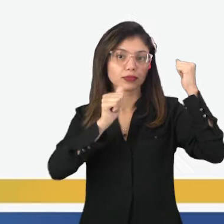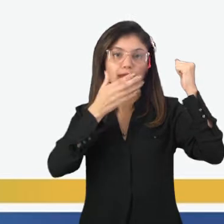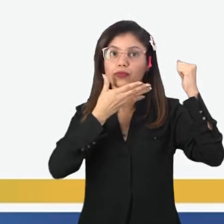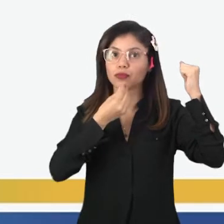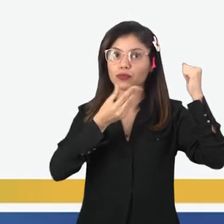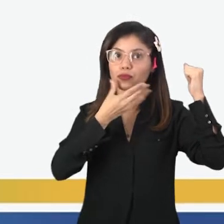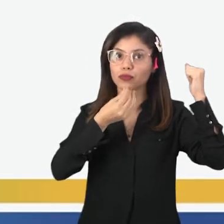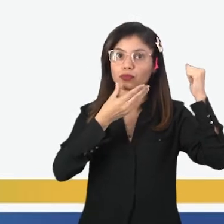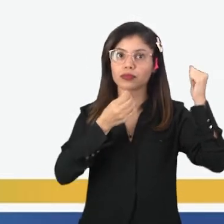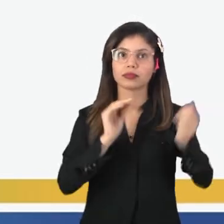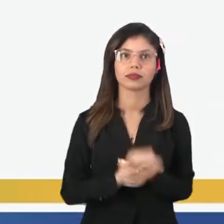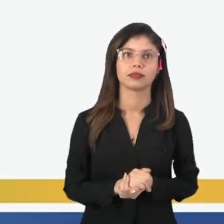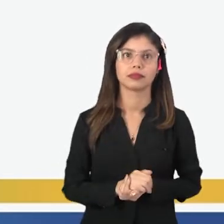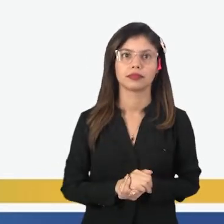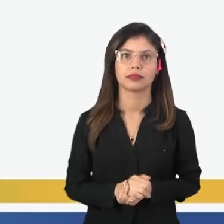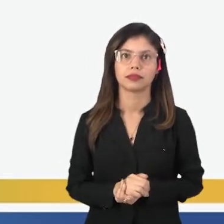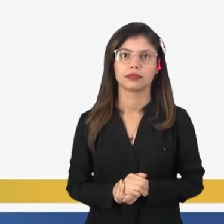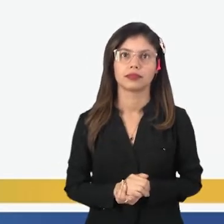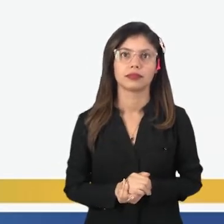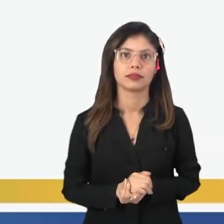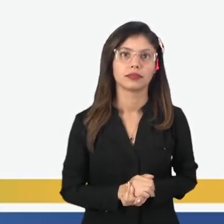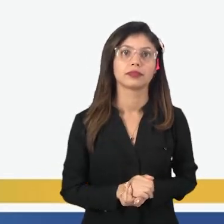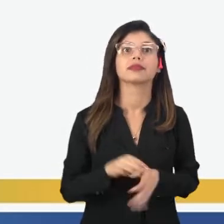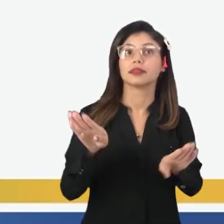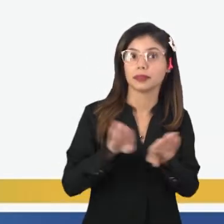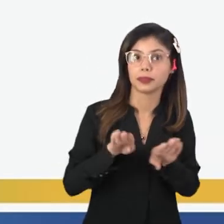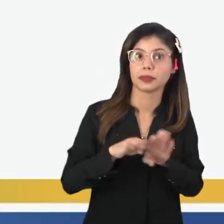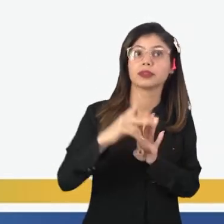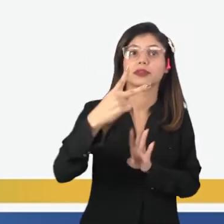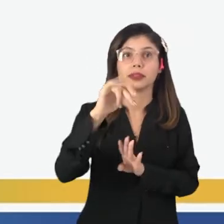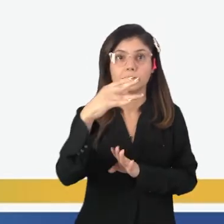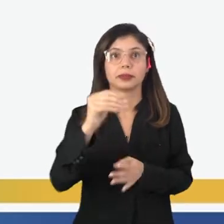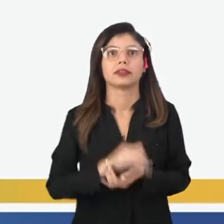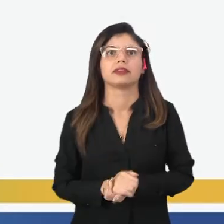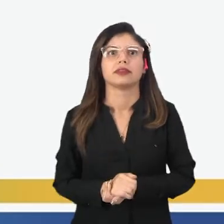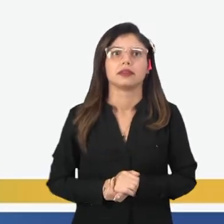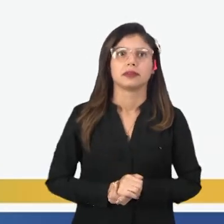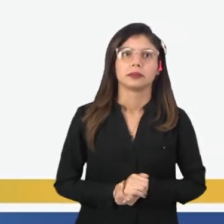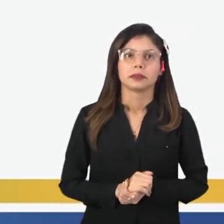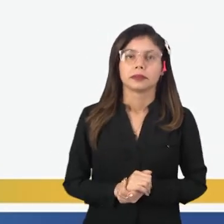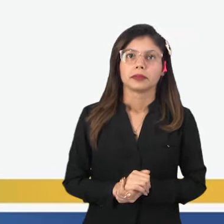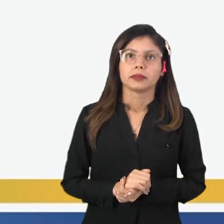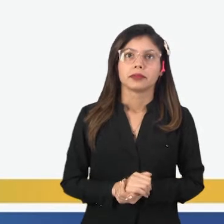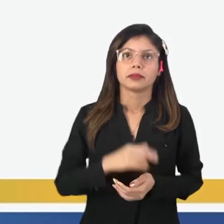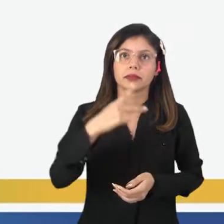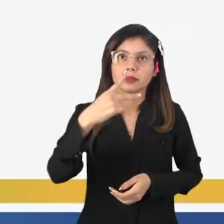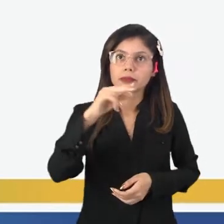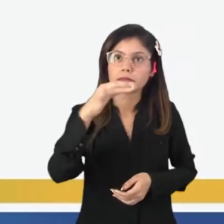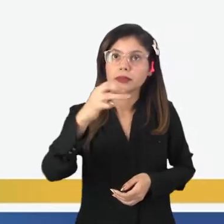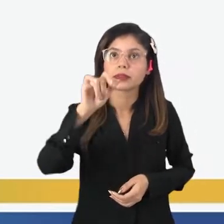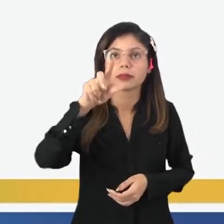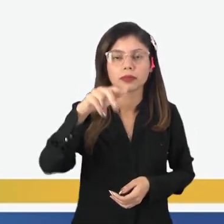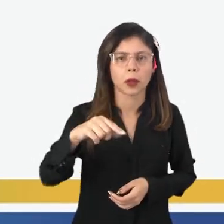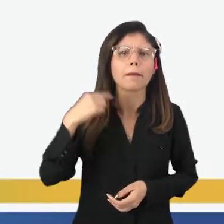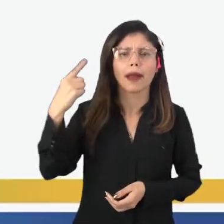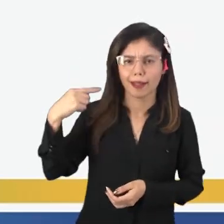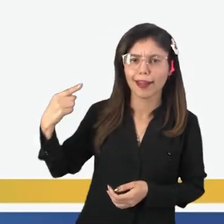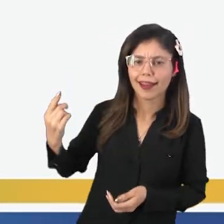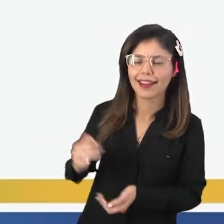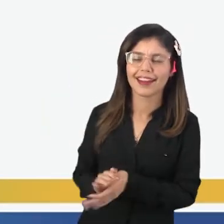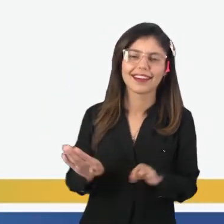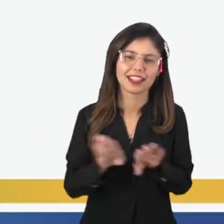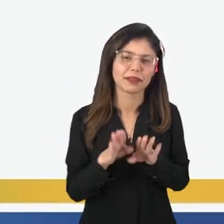do menino, essa panela está no pepino, então já é uma semelhança. A palavra pepino maluquinho, que